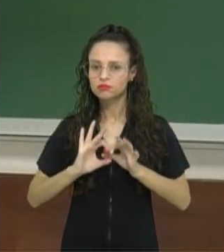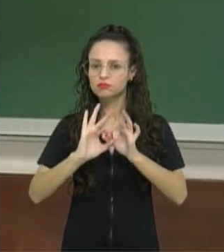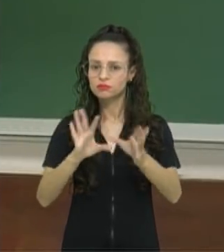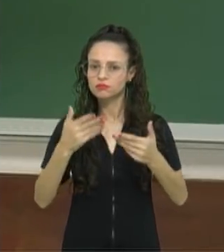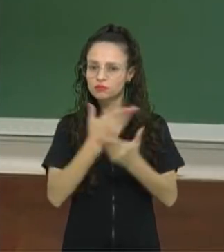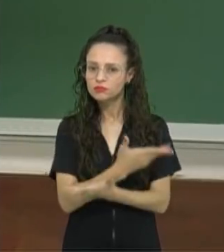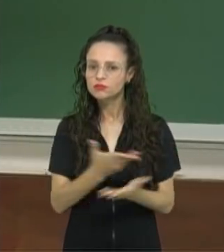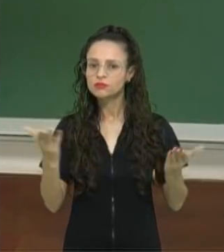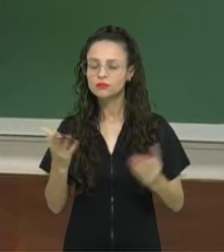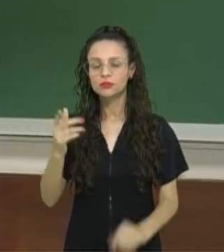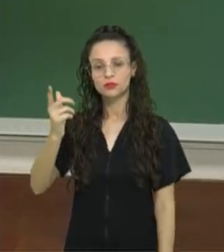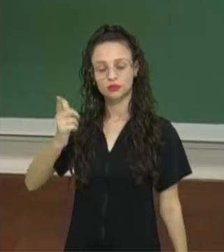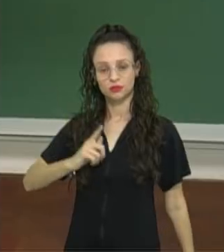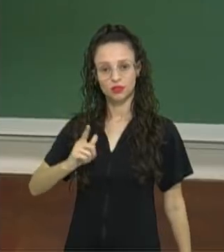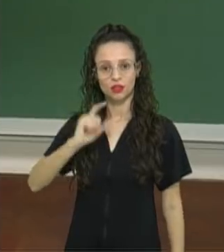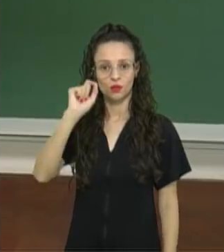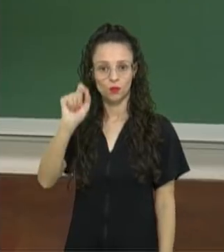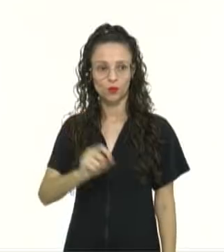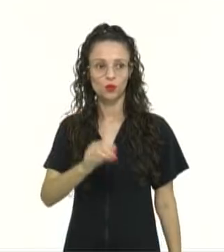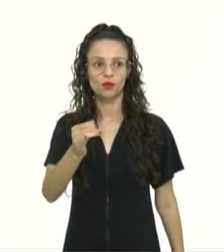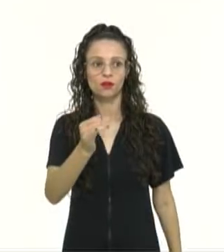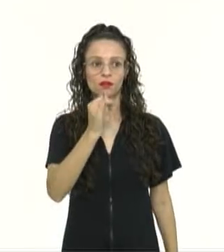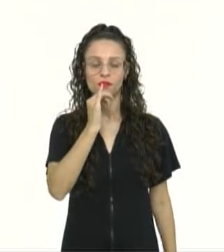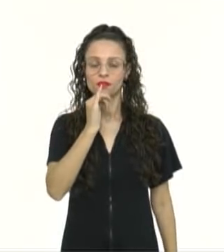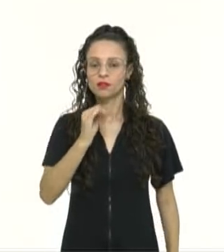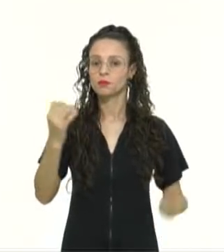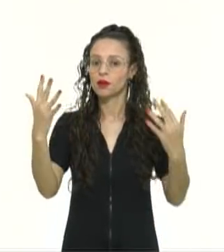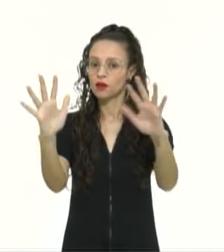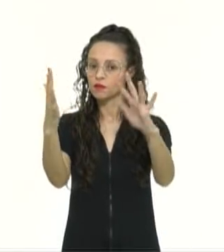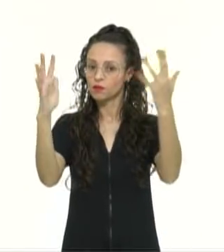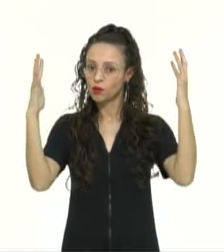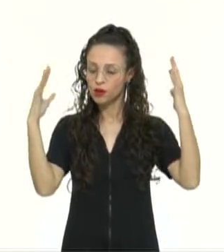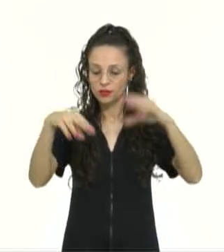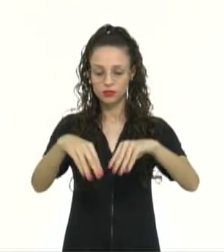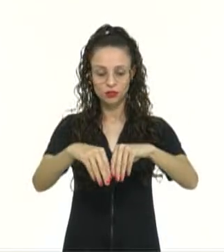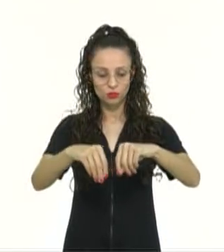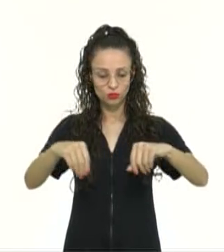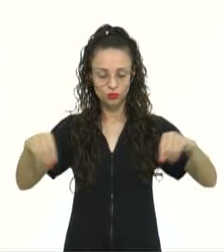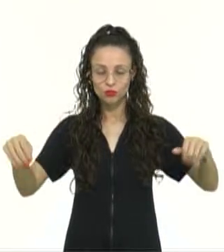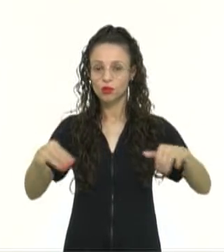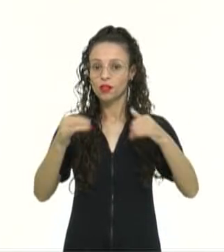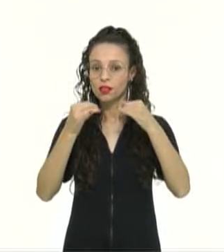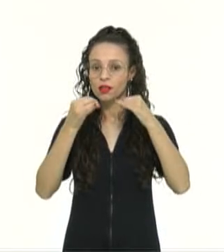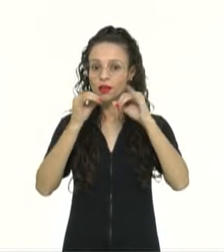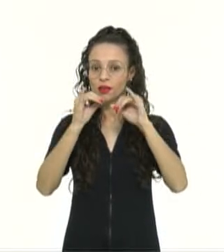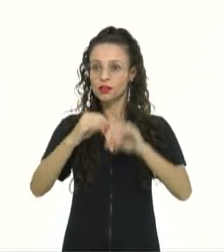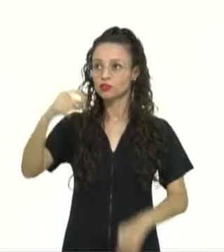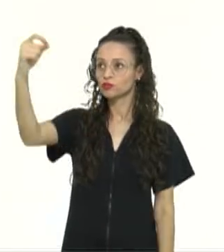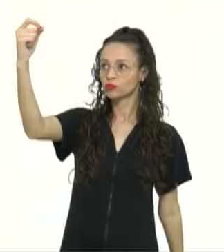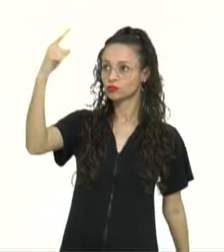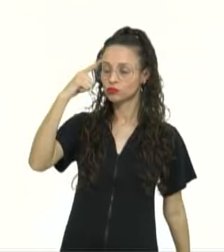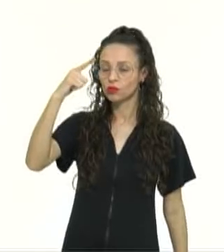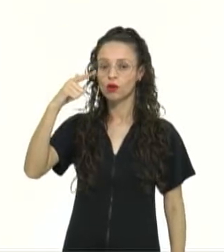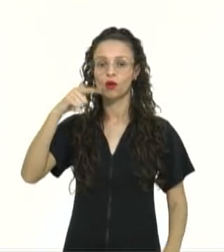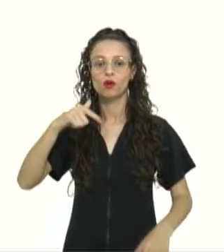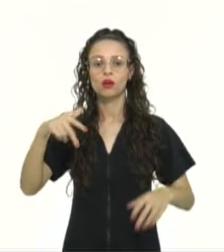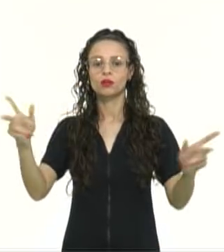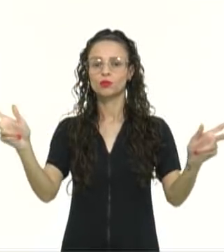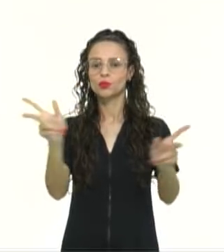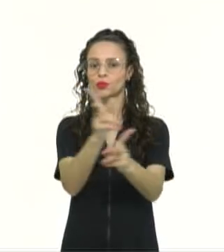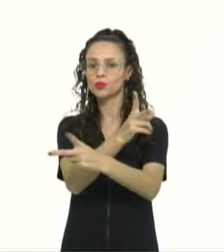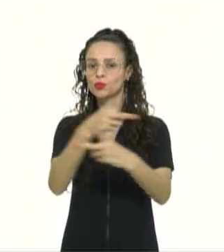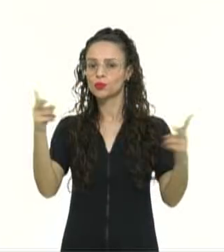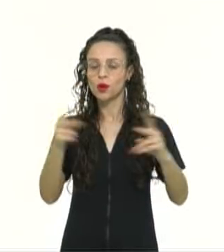aí nós vamos ter como exemplo as florestas, o solo, a energia solar, o movimento dos ventos,